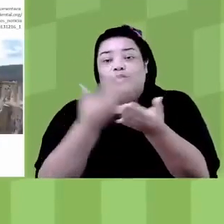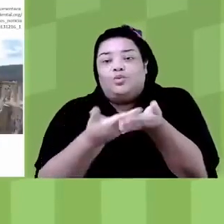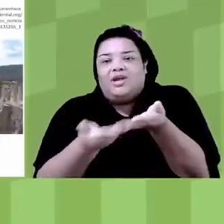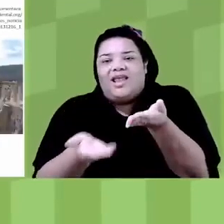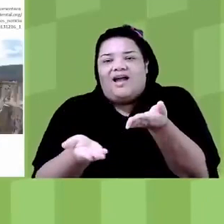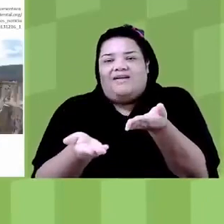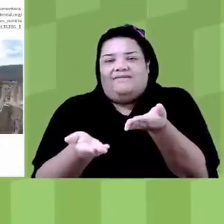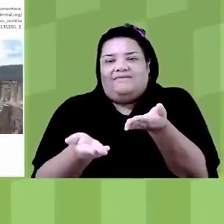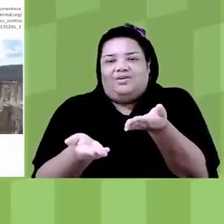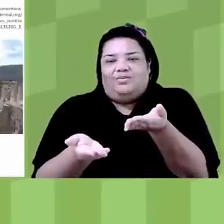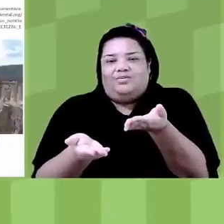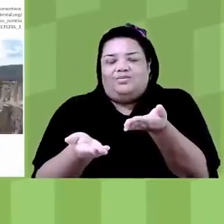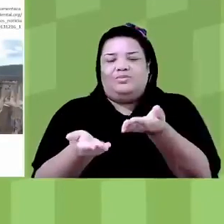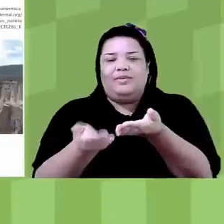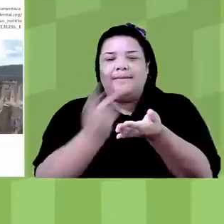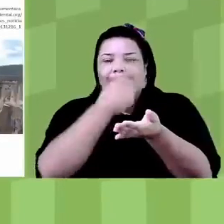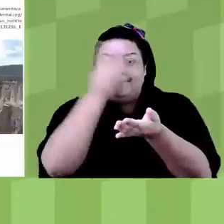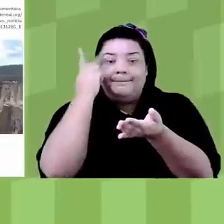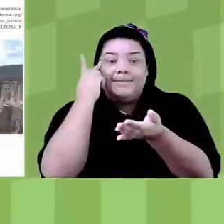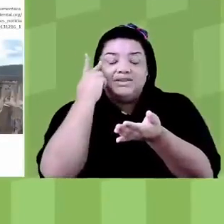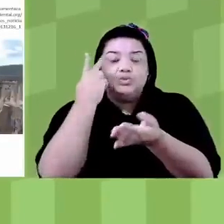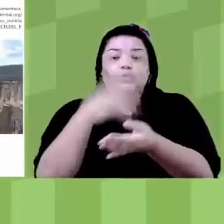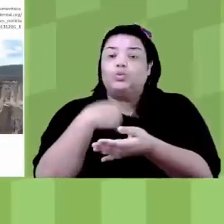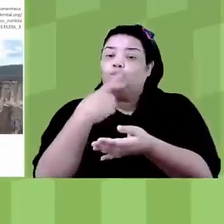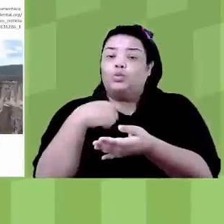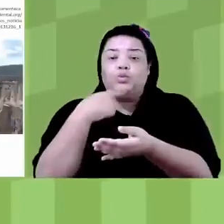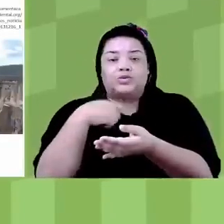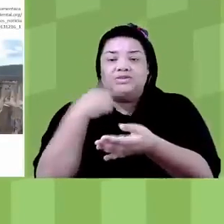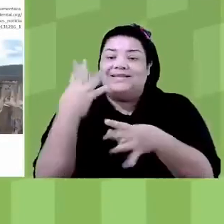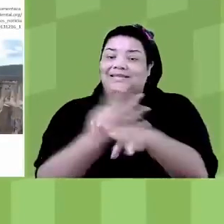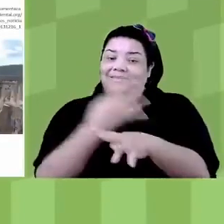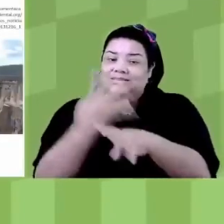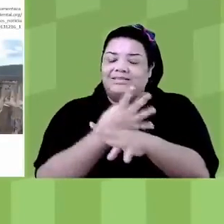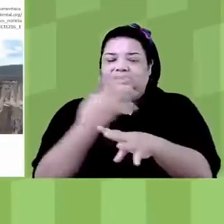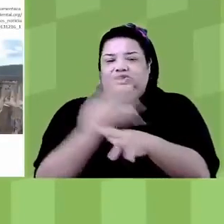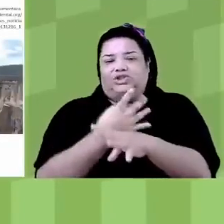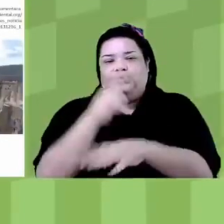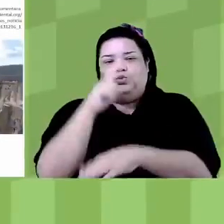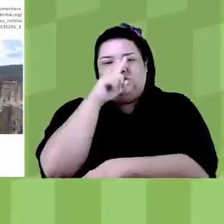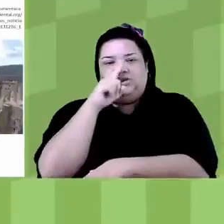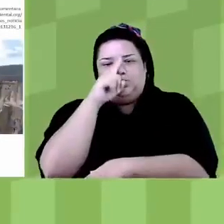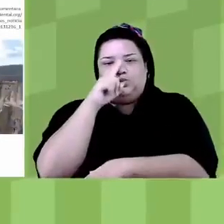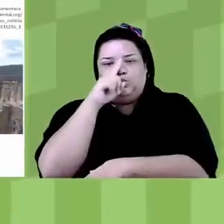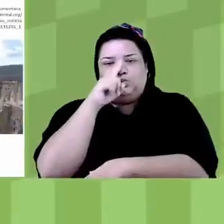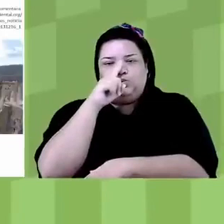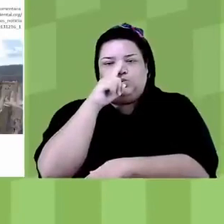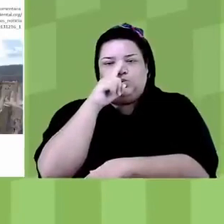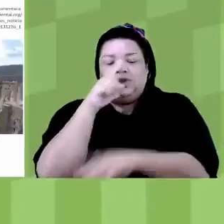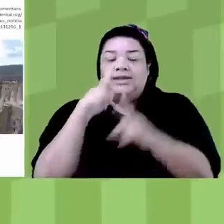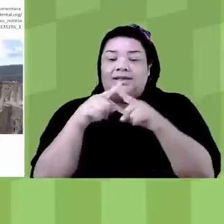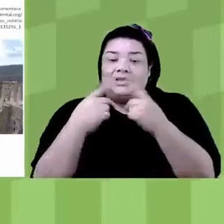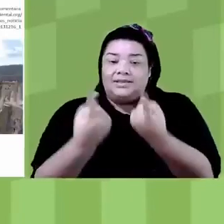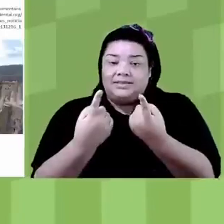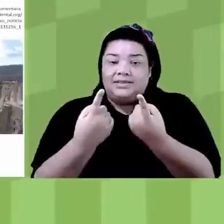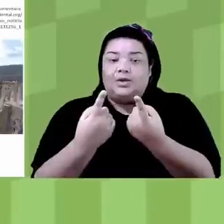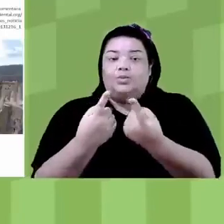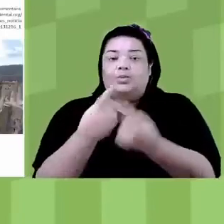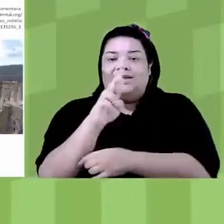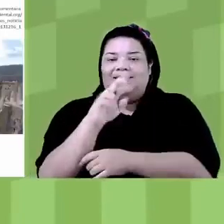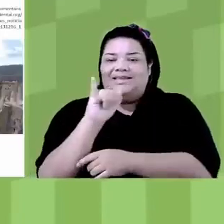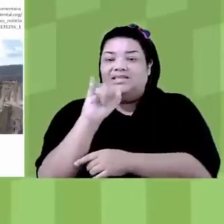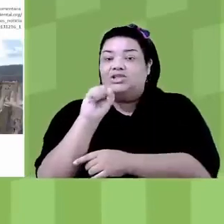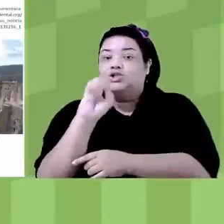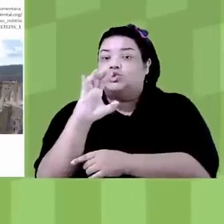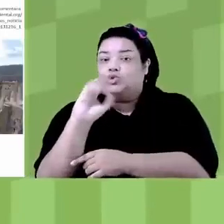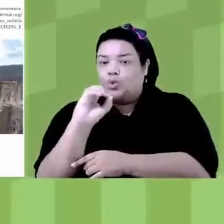capacidade de você resistir ao risco. E isso é um conceito que foi formulado pelo IPCC